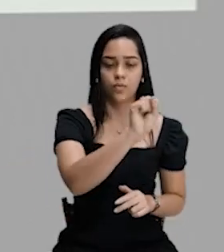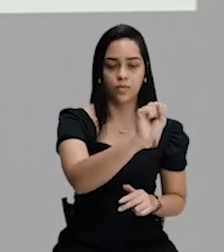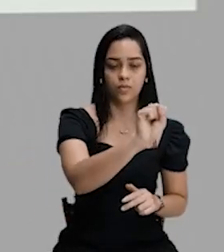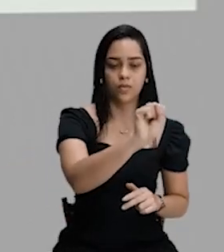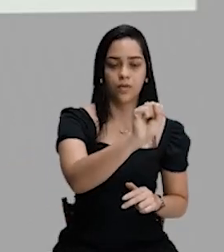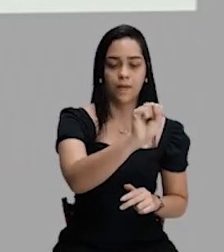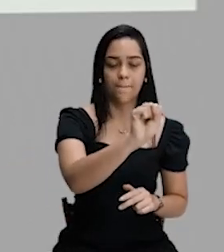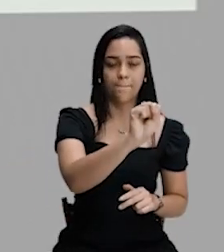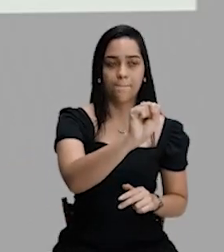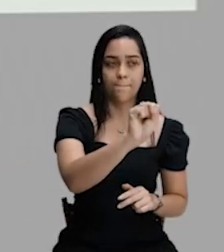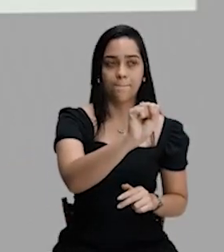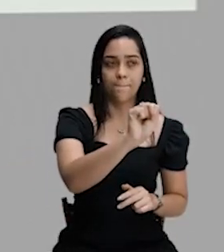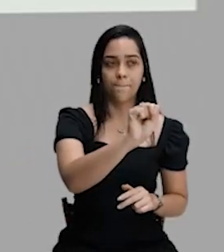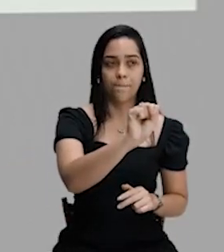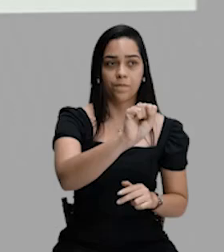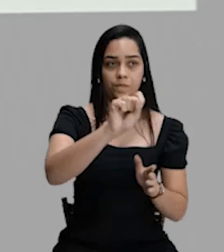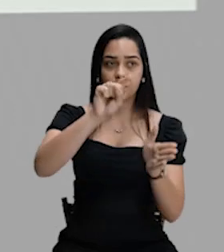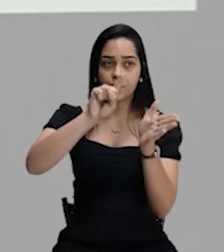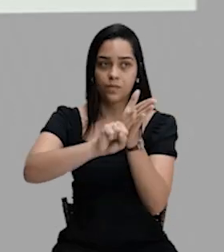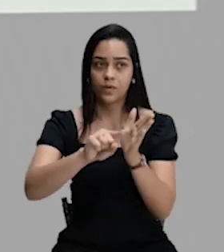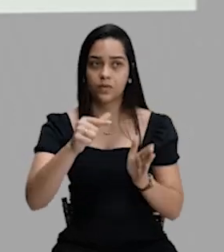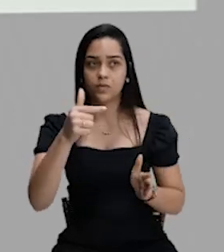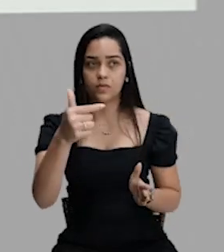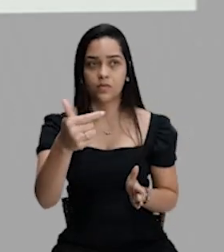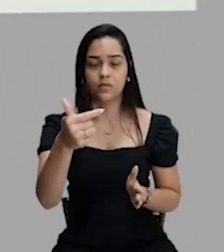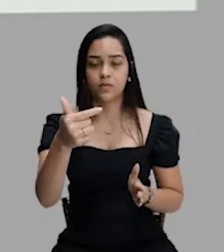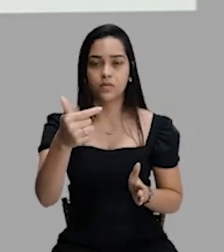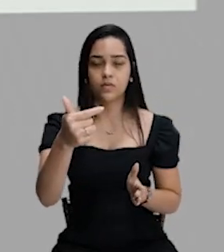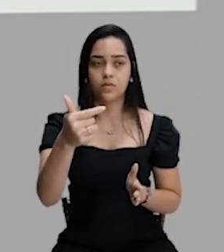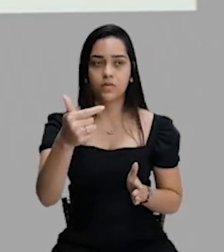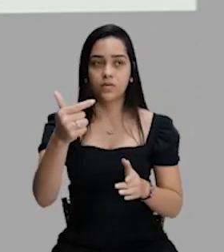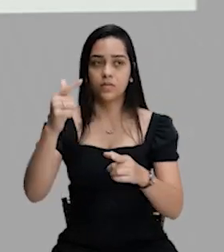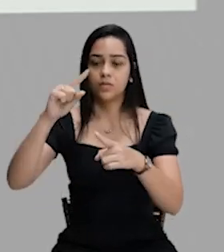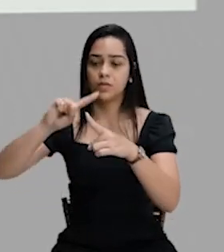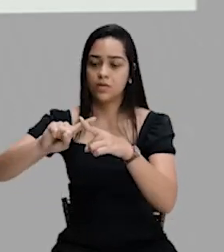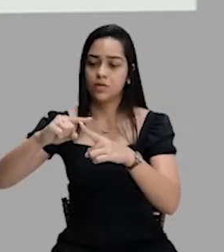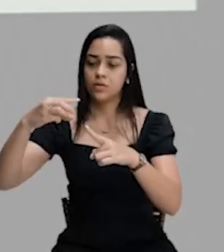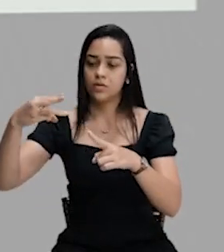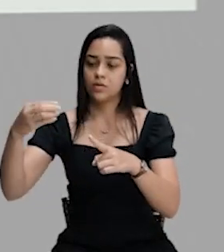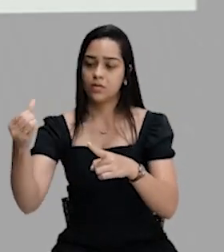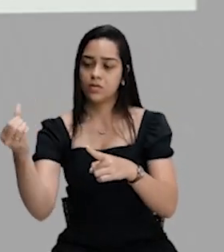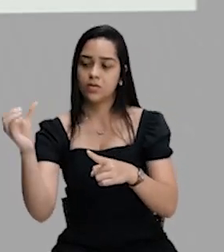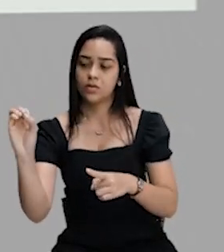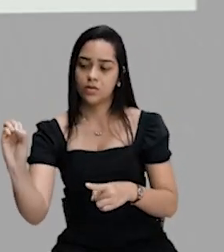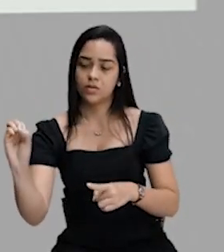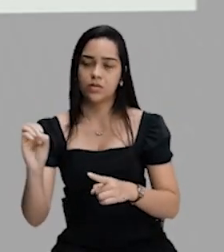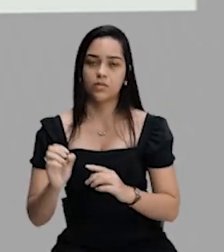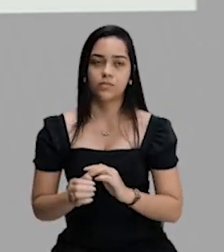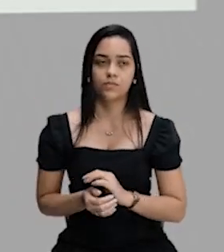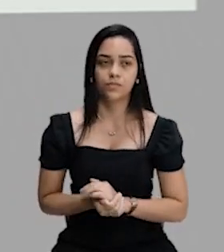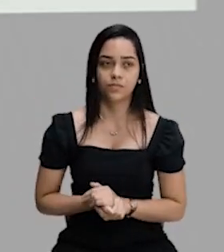8 - 2 x 360